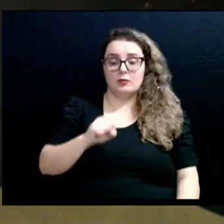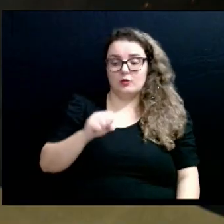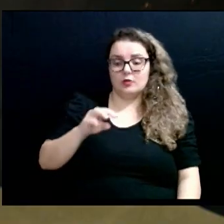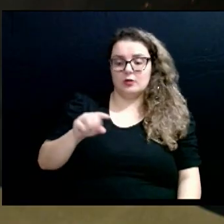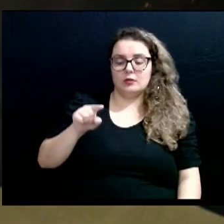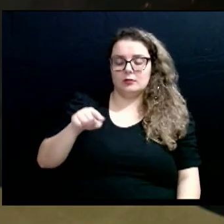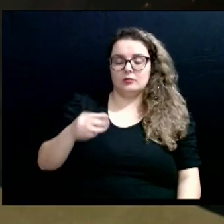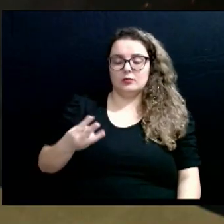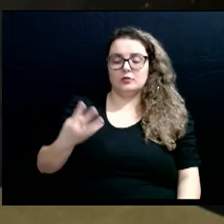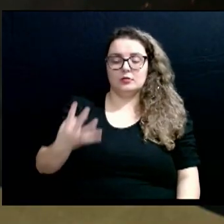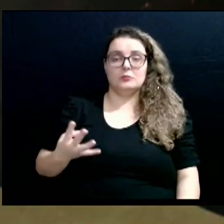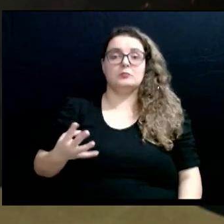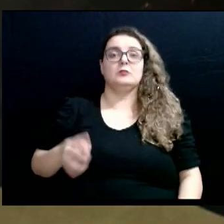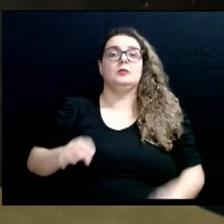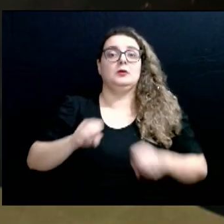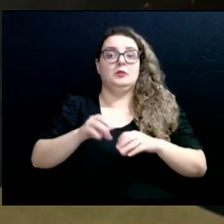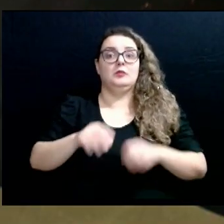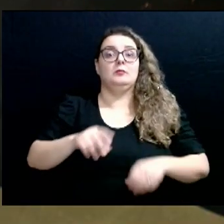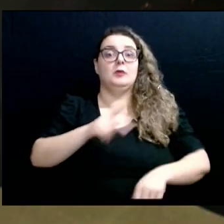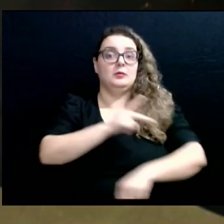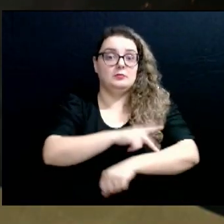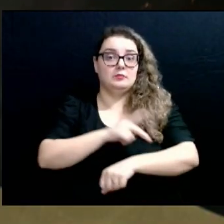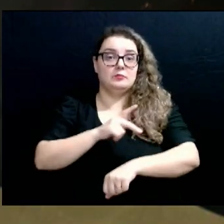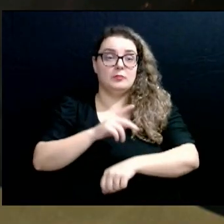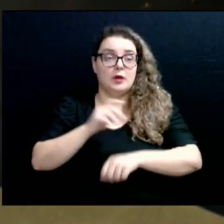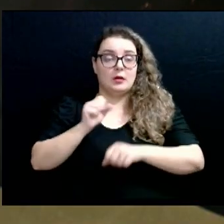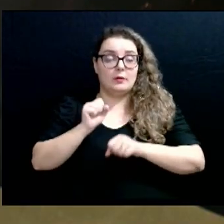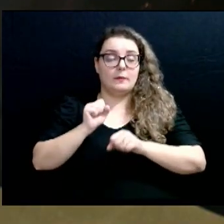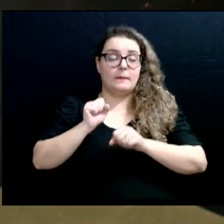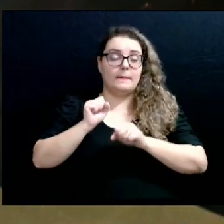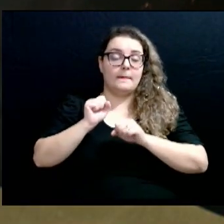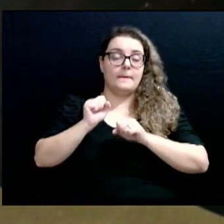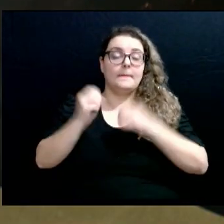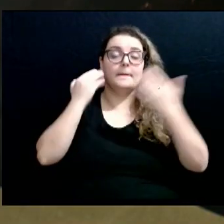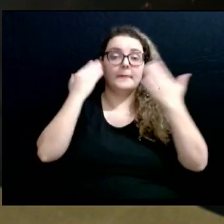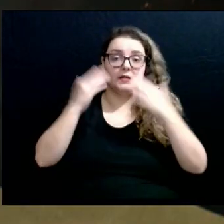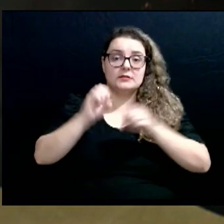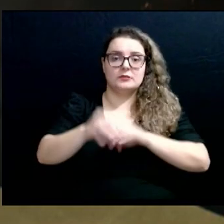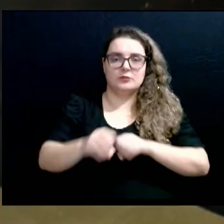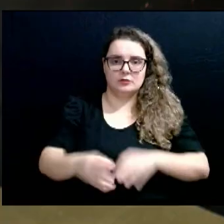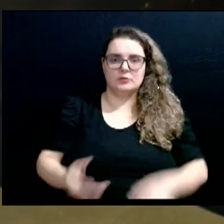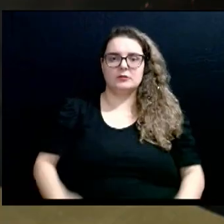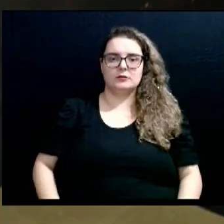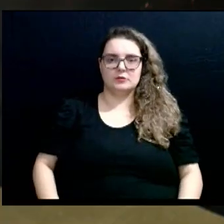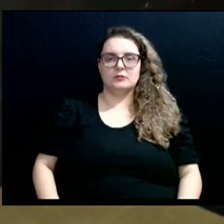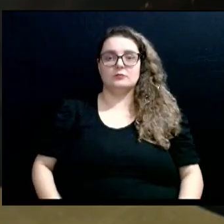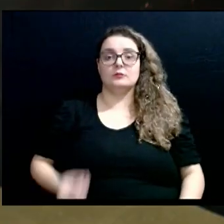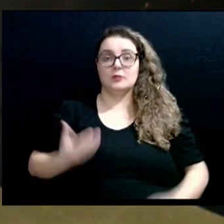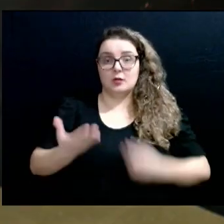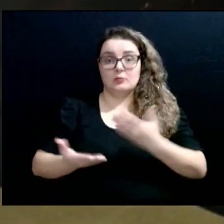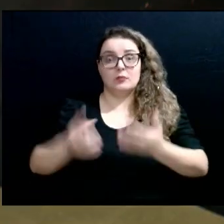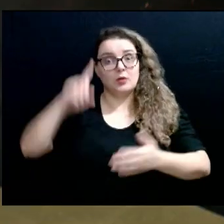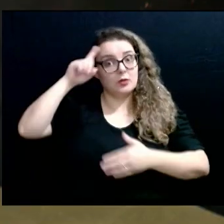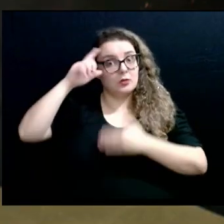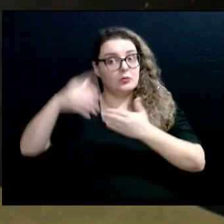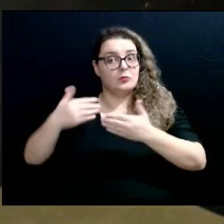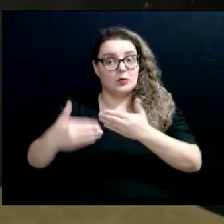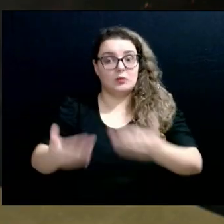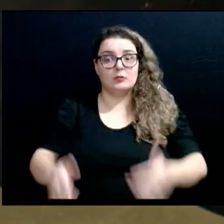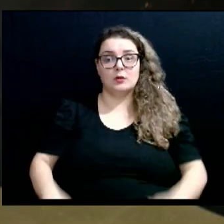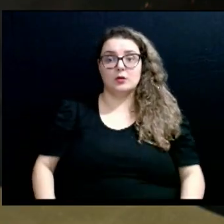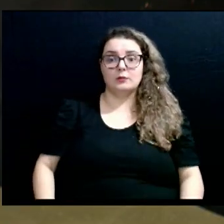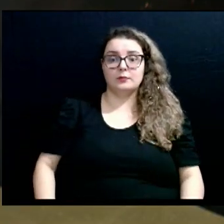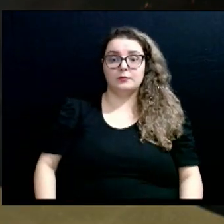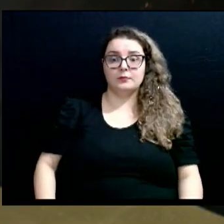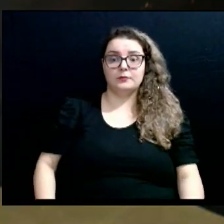uma psicoeducação que a gente faz todos os dias e a gente traz situações que acontecem no nosso cotidiano, né?